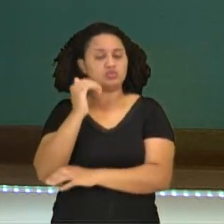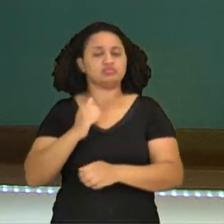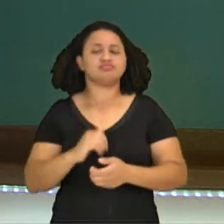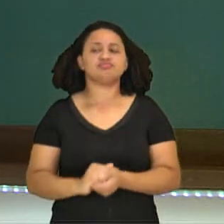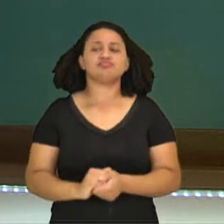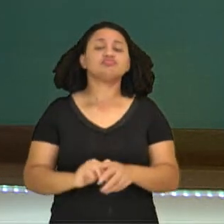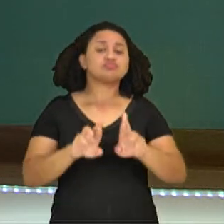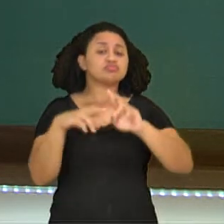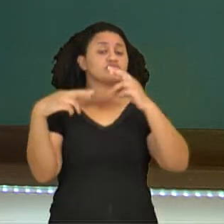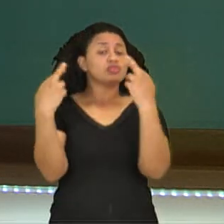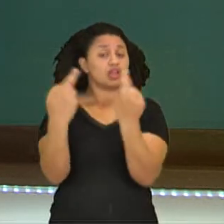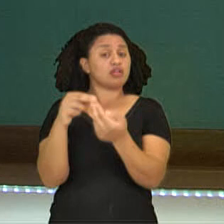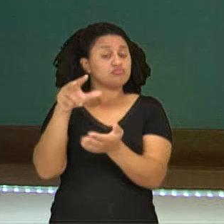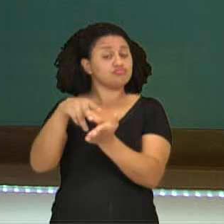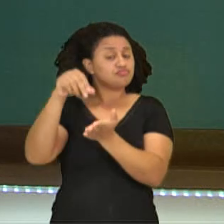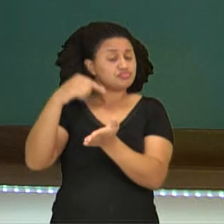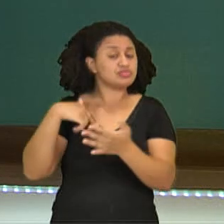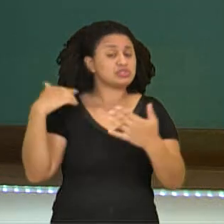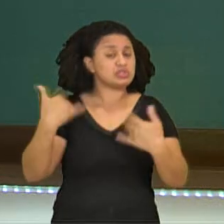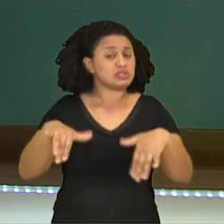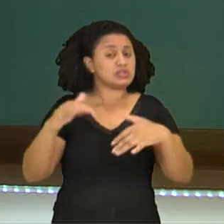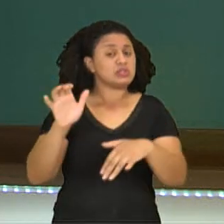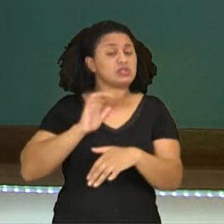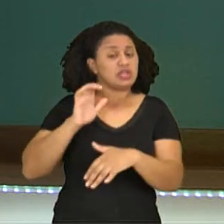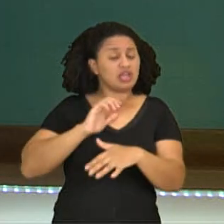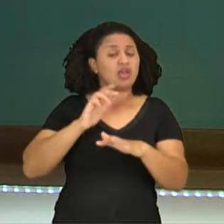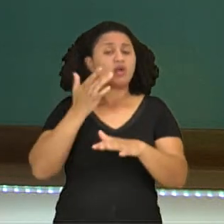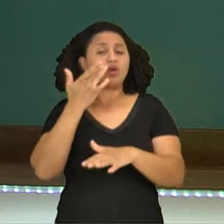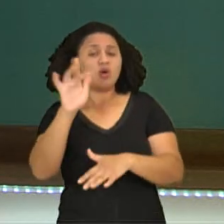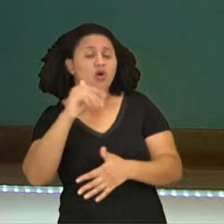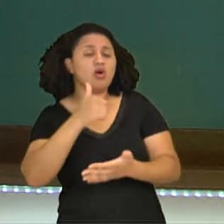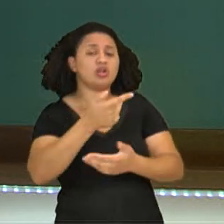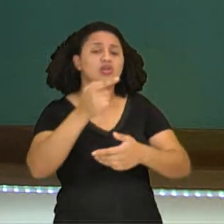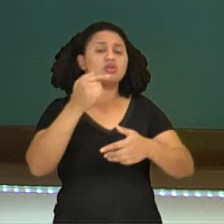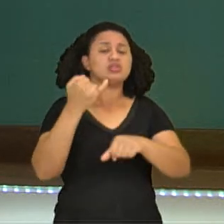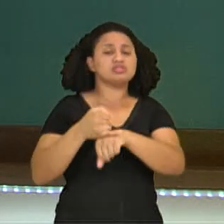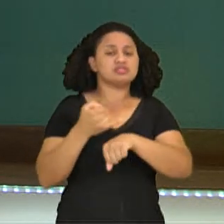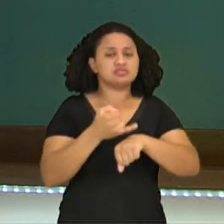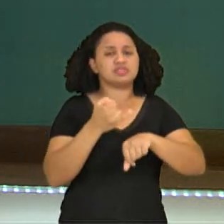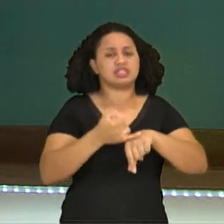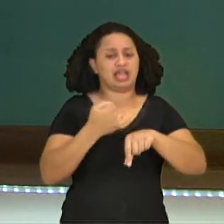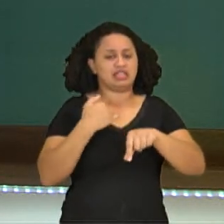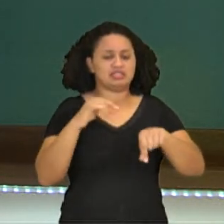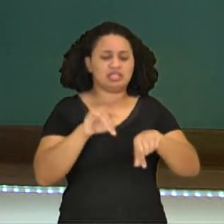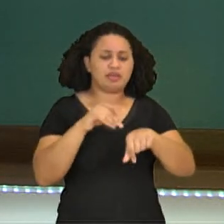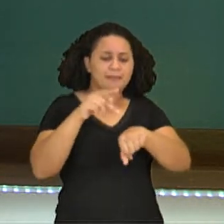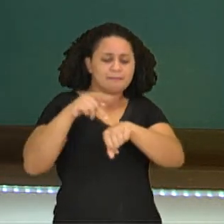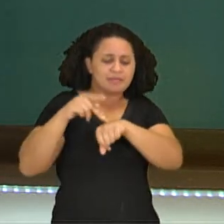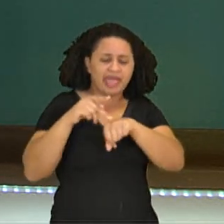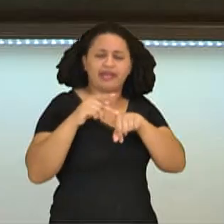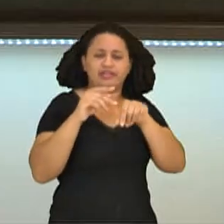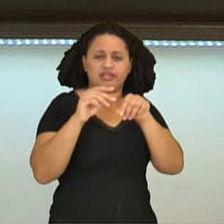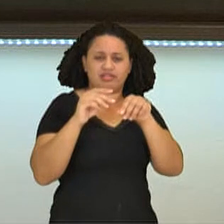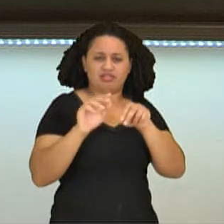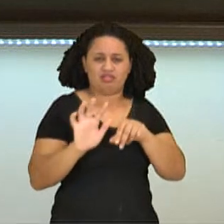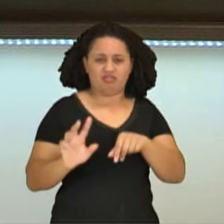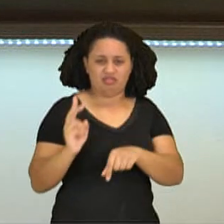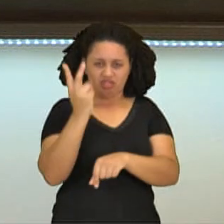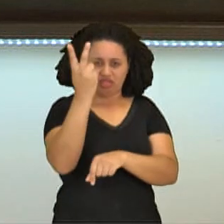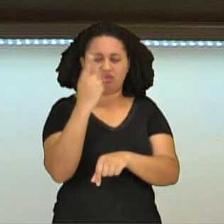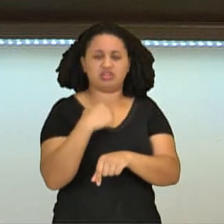era riquíssimo em minas de ouro e de metais preciosos, principalmente pedras preciosas, ametista,